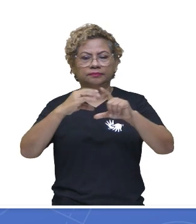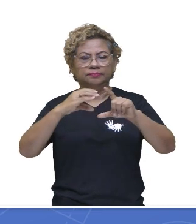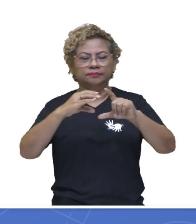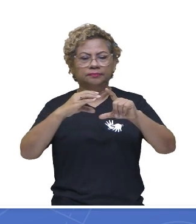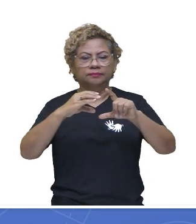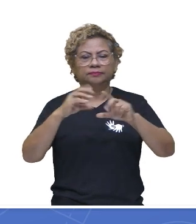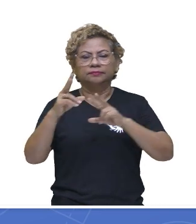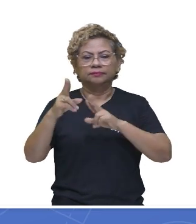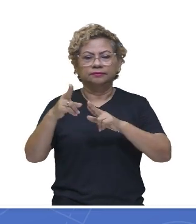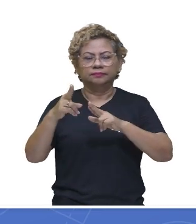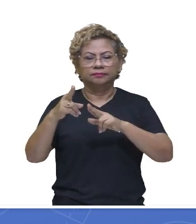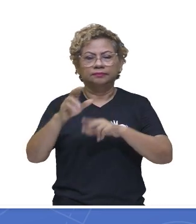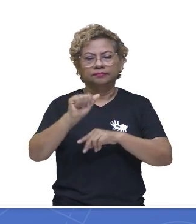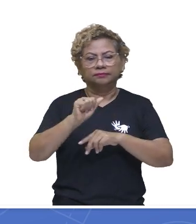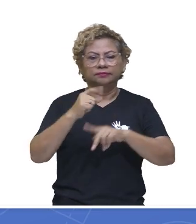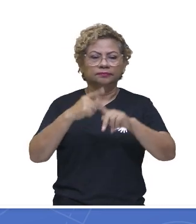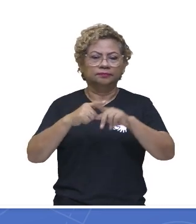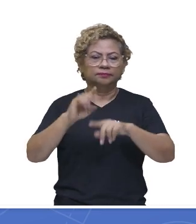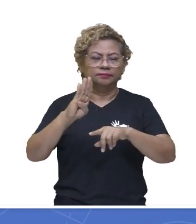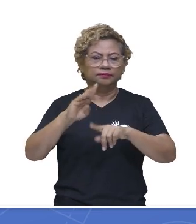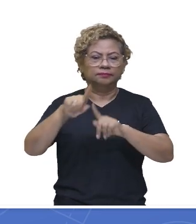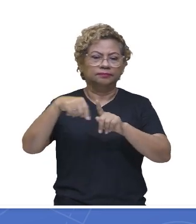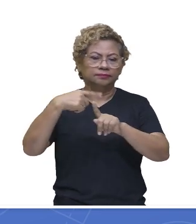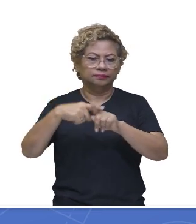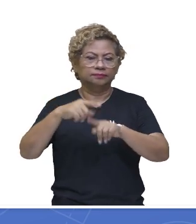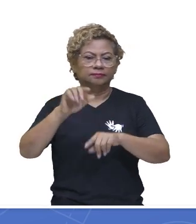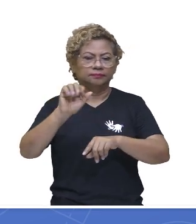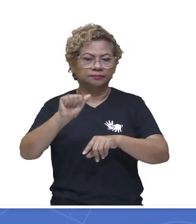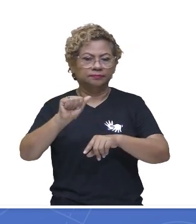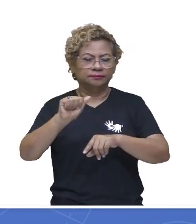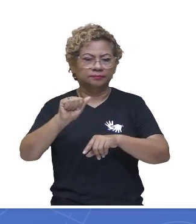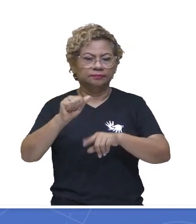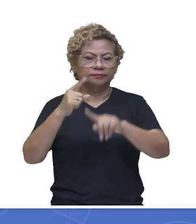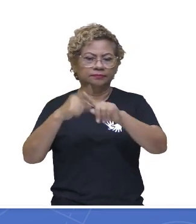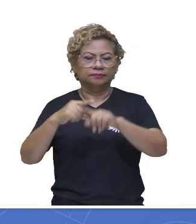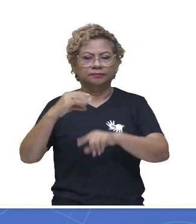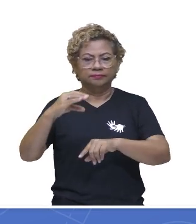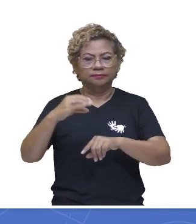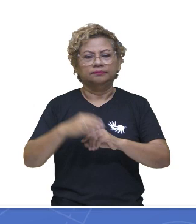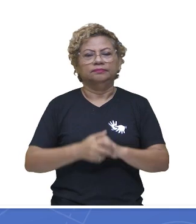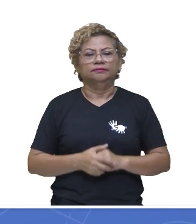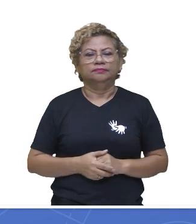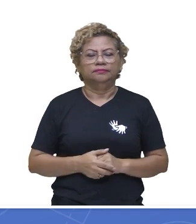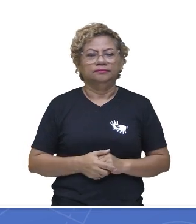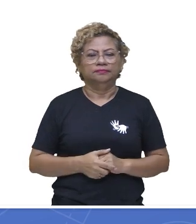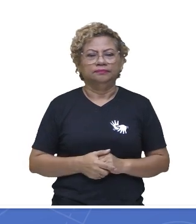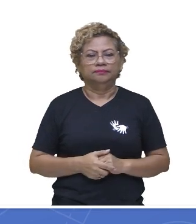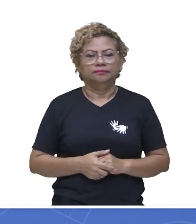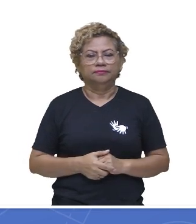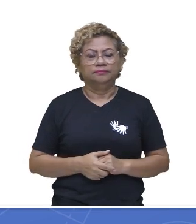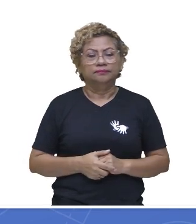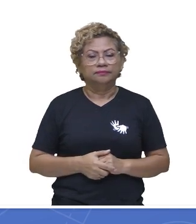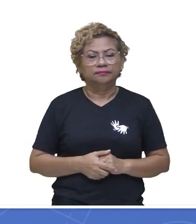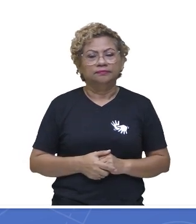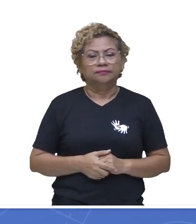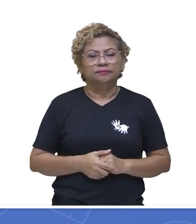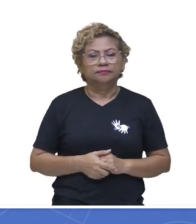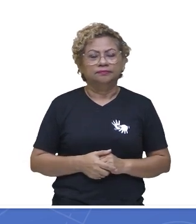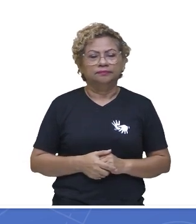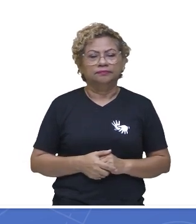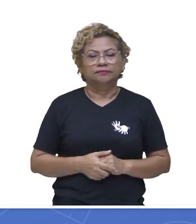A vezes B, né? Mais A vezes C. Propriedade associativa. E a propriedade do elemento